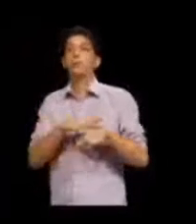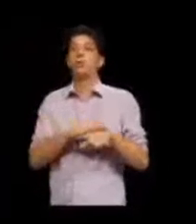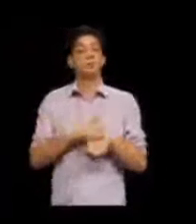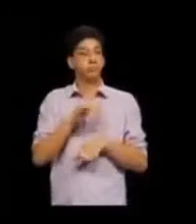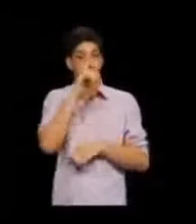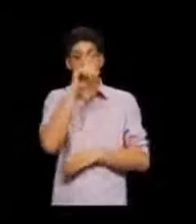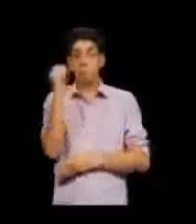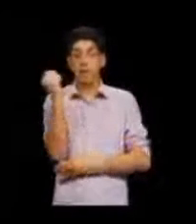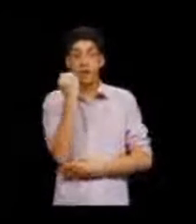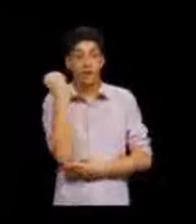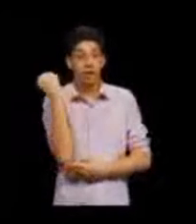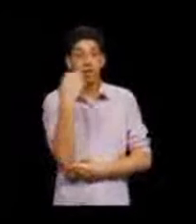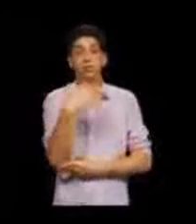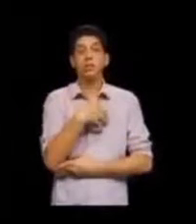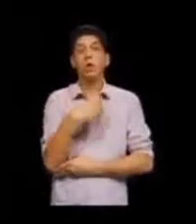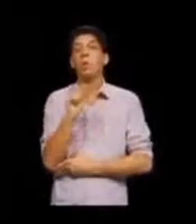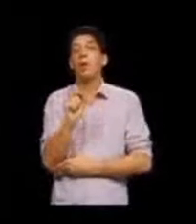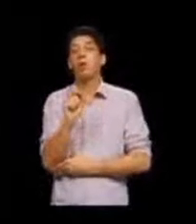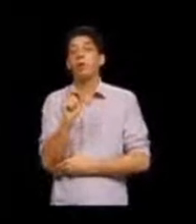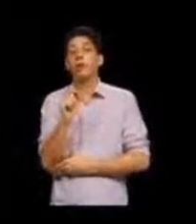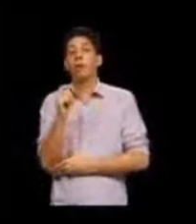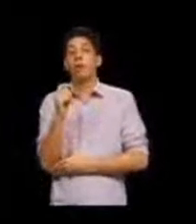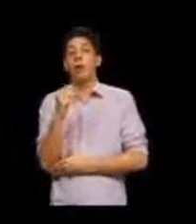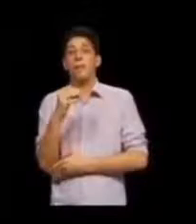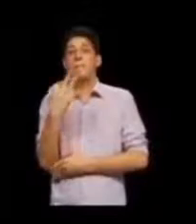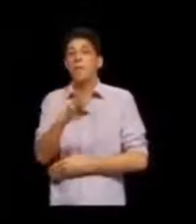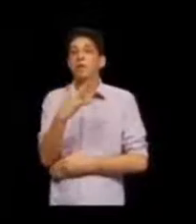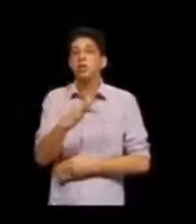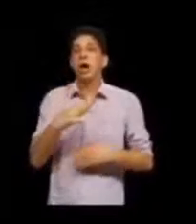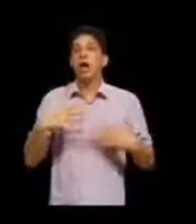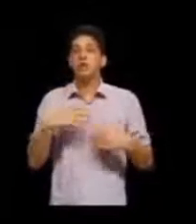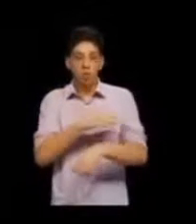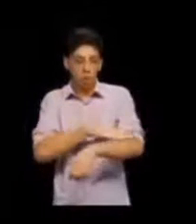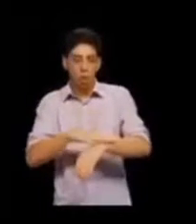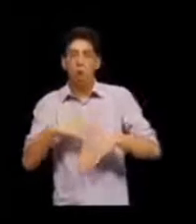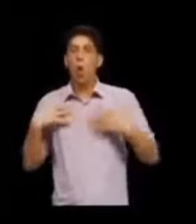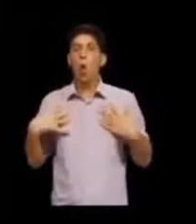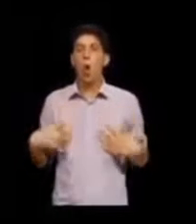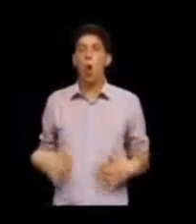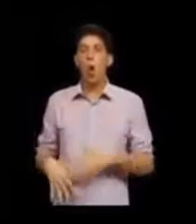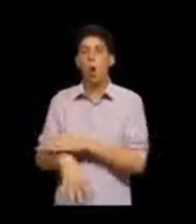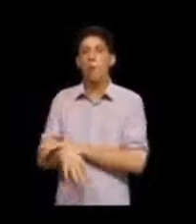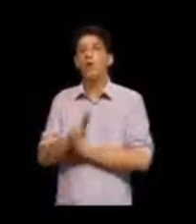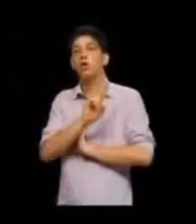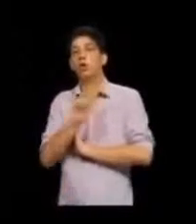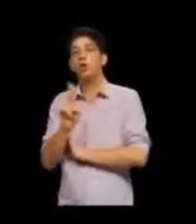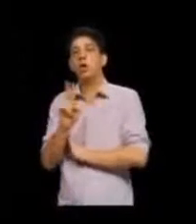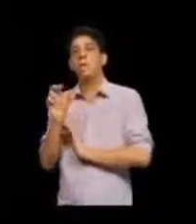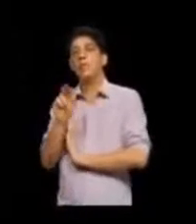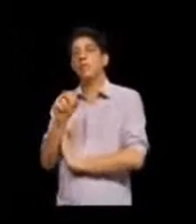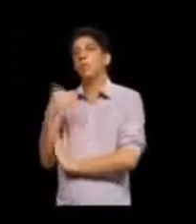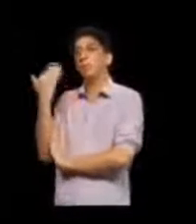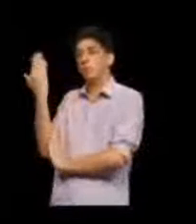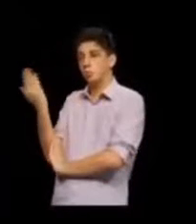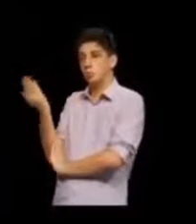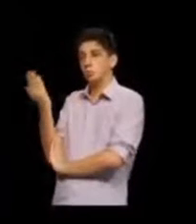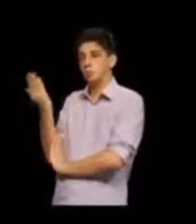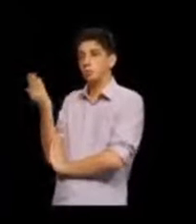delas característicos são lesões no corpo, e ela é causada pelo vírus ortopox vírus.